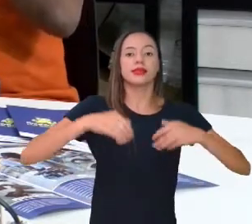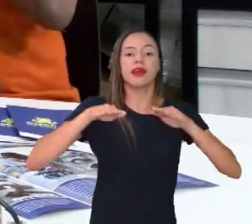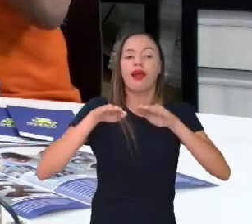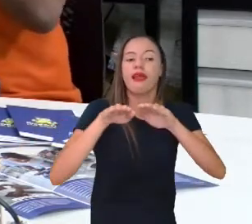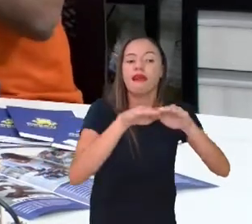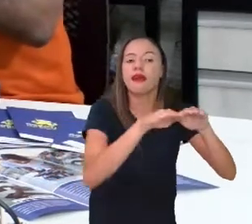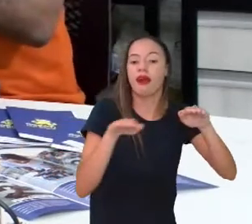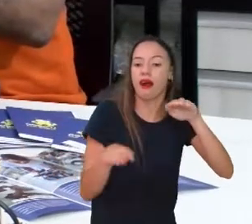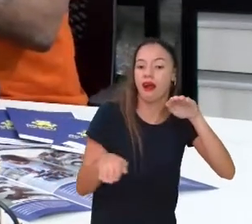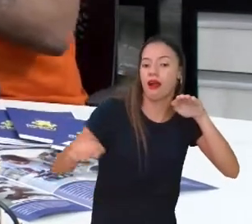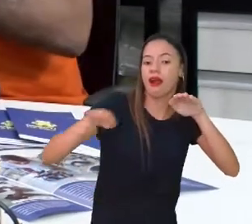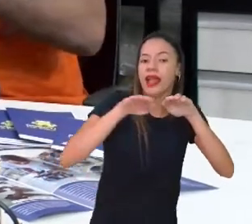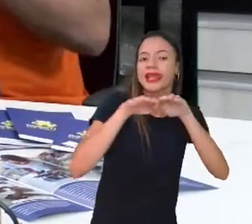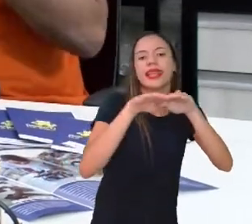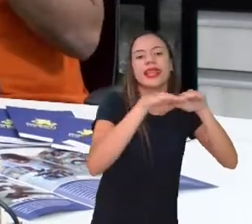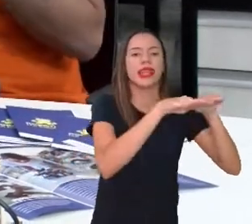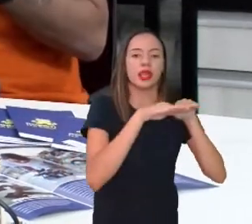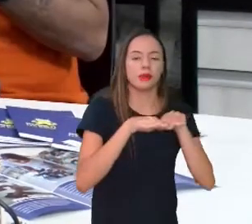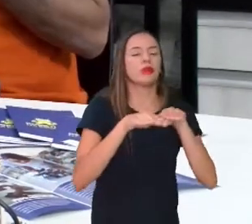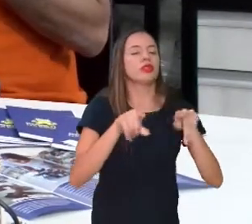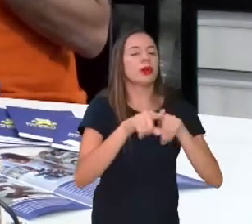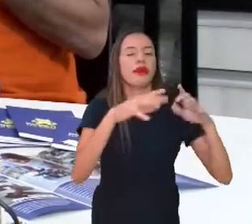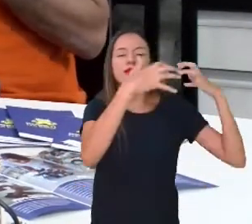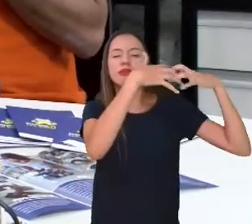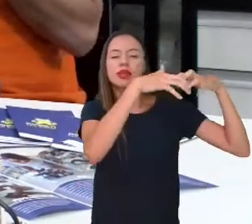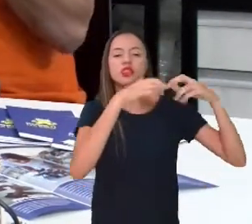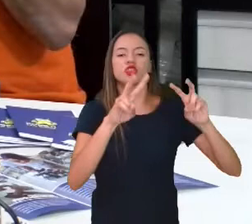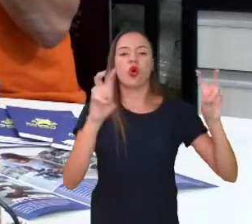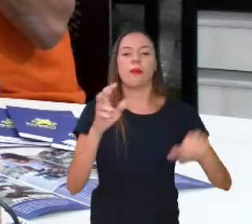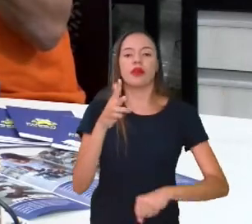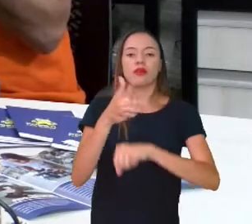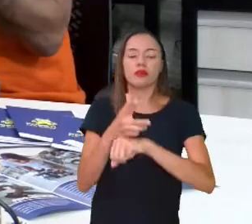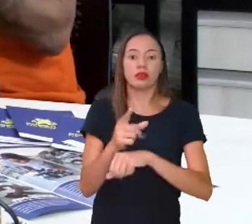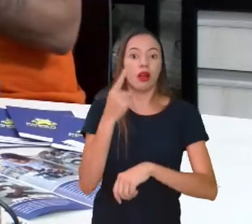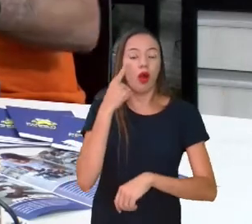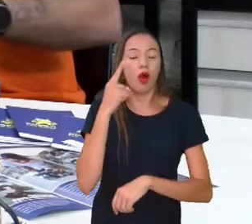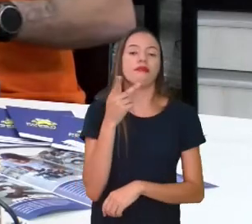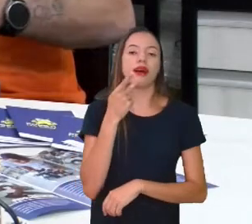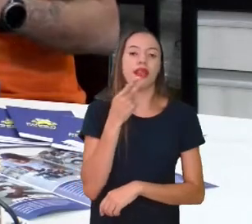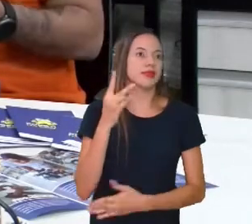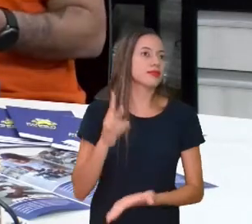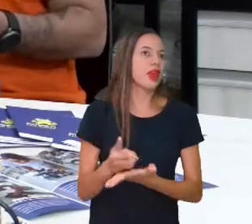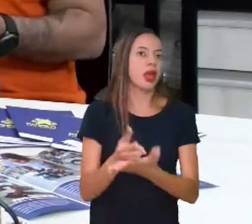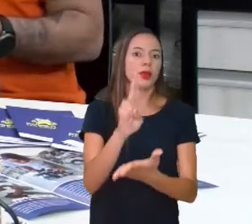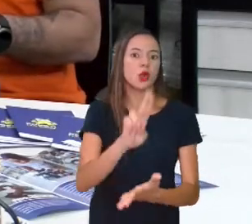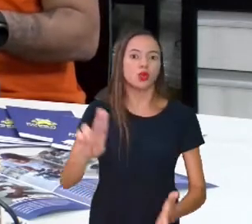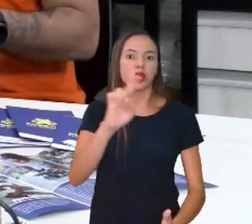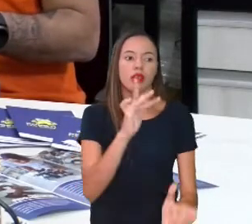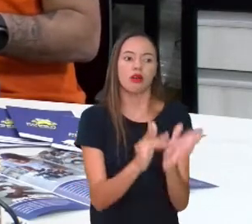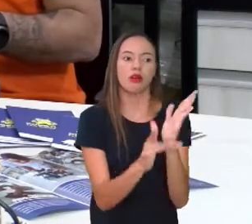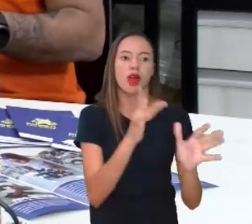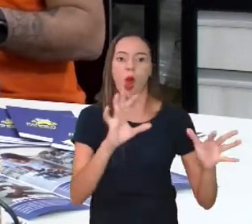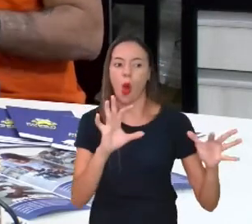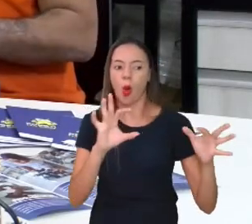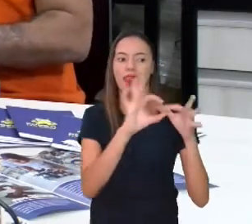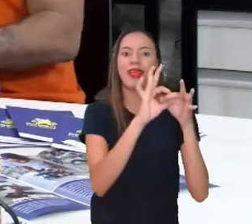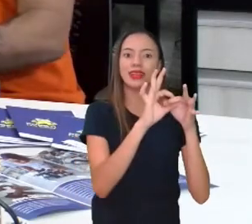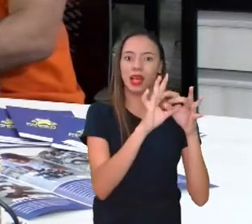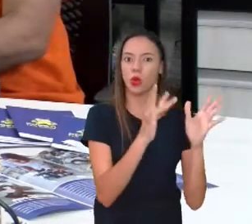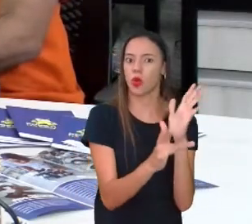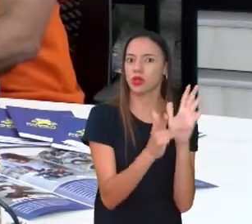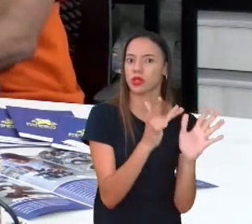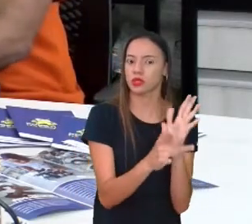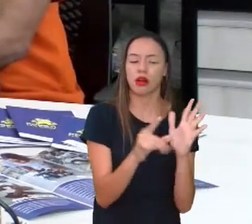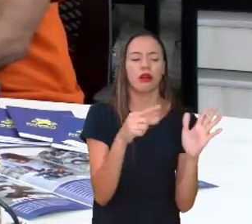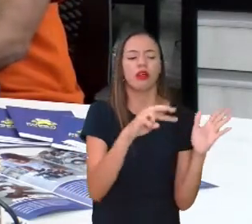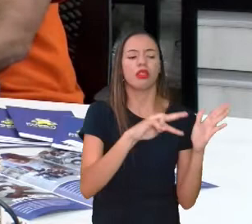refletindo um pouco aí que você viu no vídeo, né? Quando a gente diz assim, estamos sempre conectados, né? A todo momento, a gente disse já que